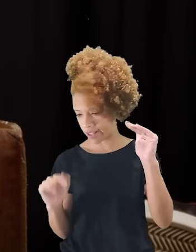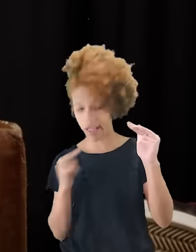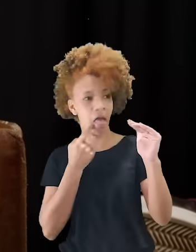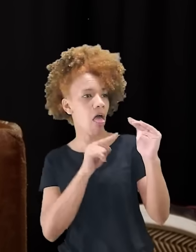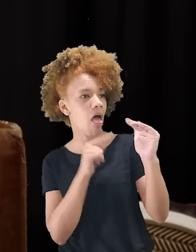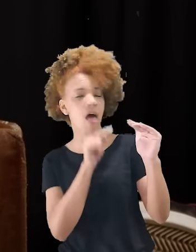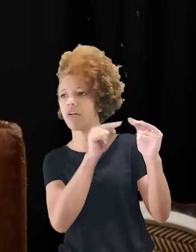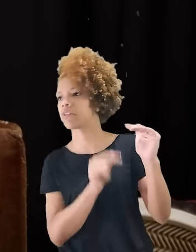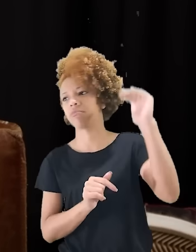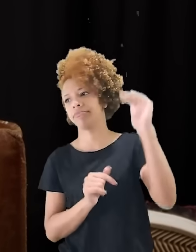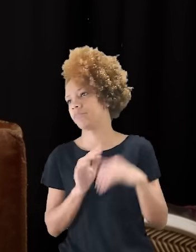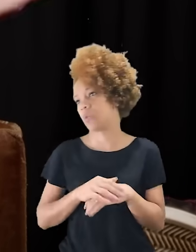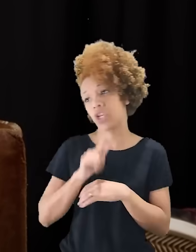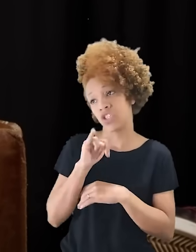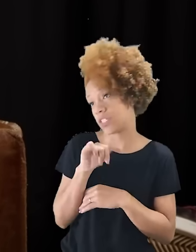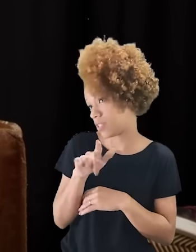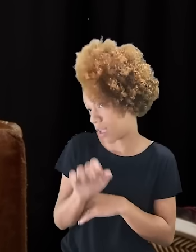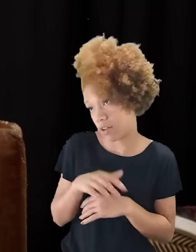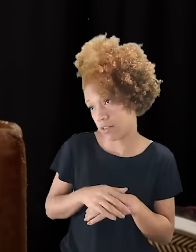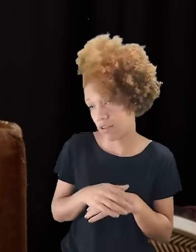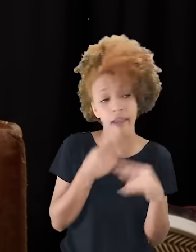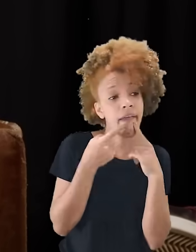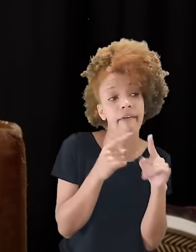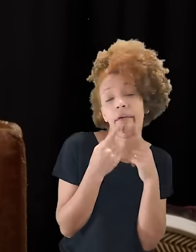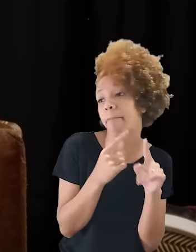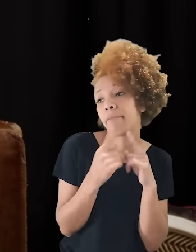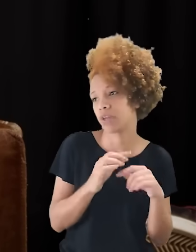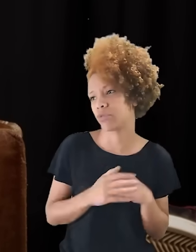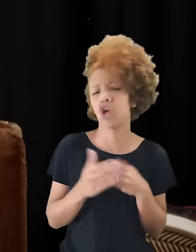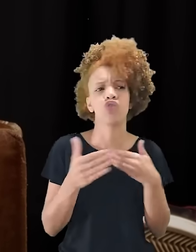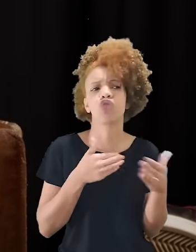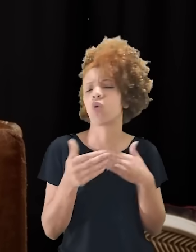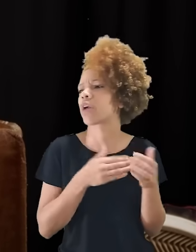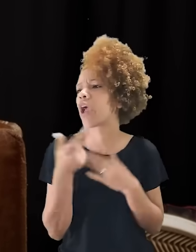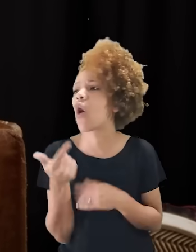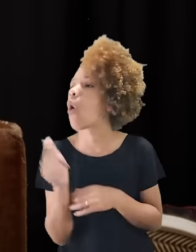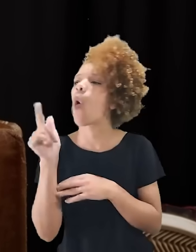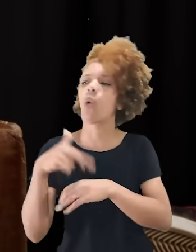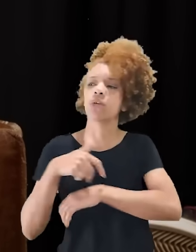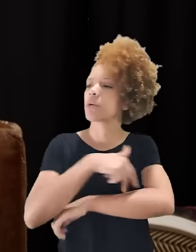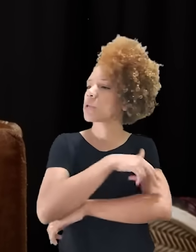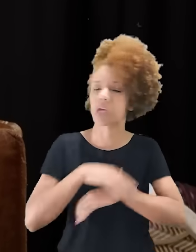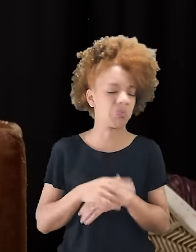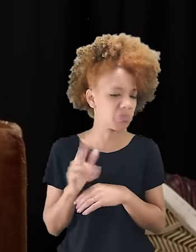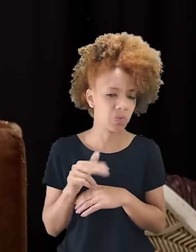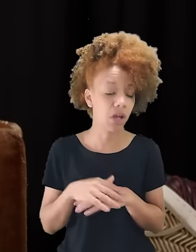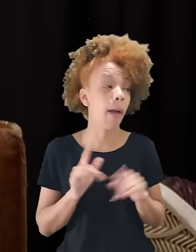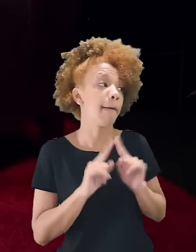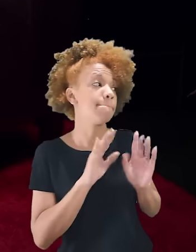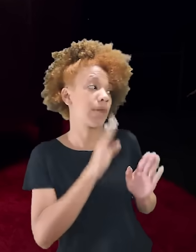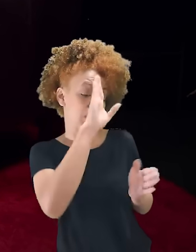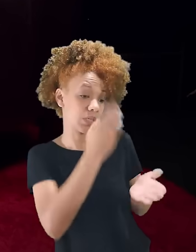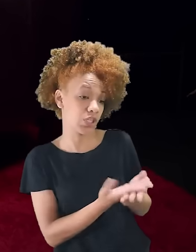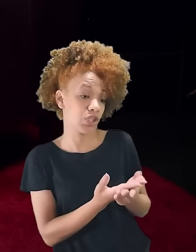alguém que tá aqui você não vê uma pessoa uma Gisele binin falando mal de qualquer outra Model Mas